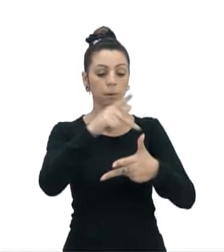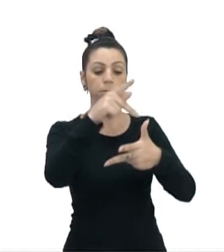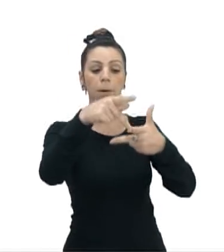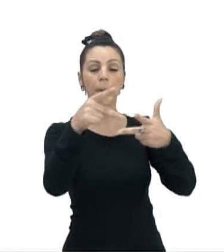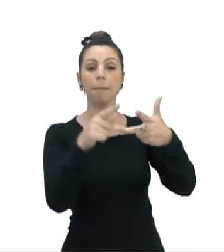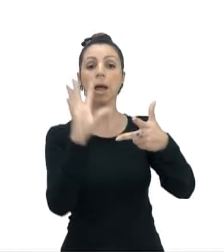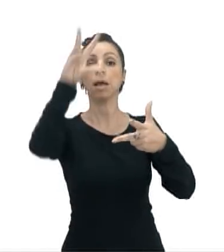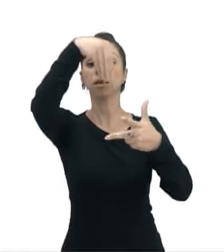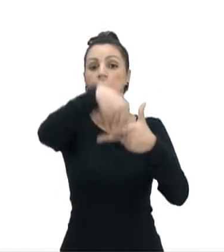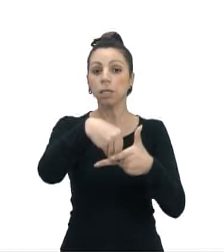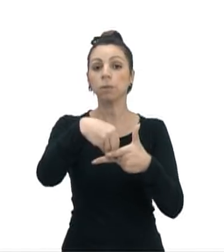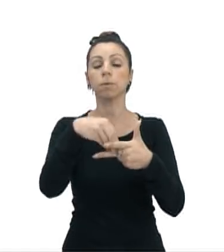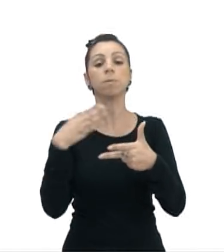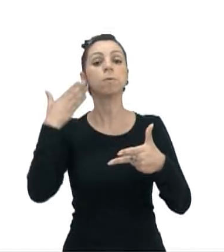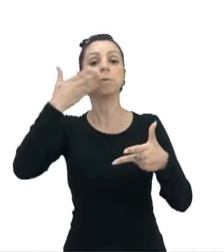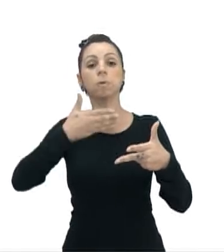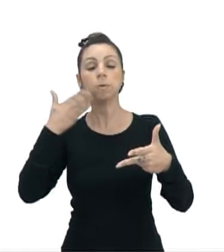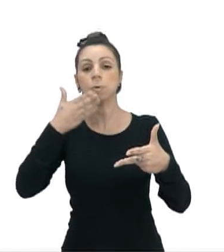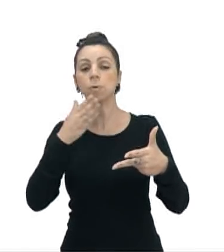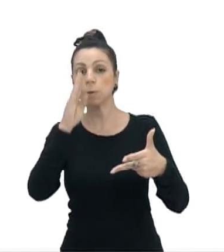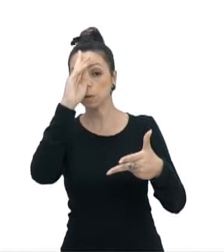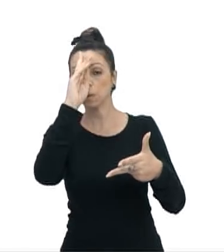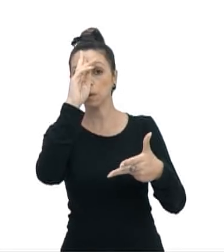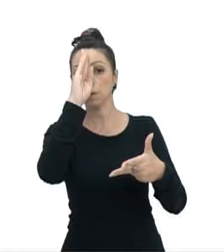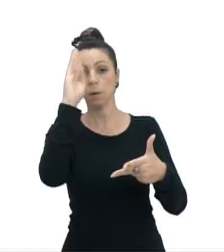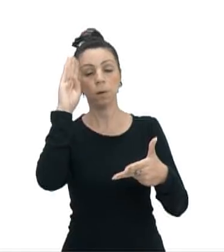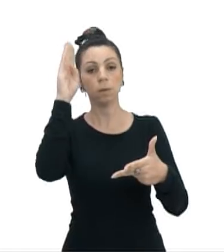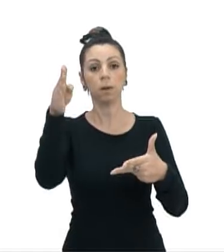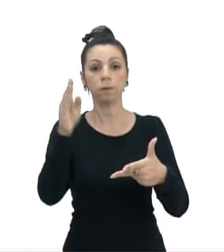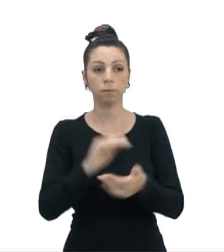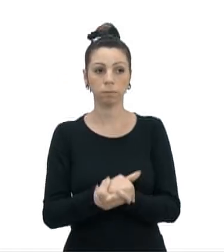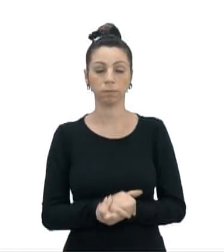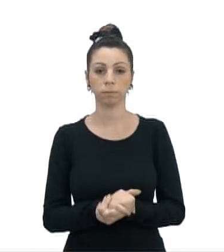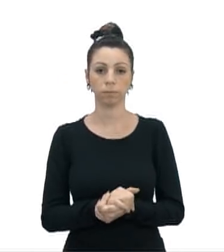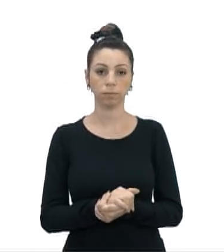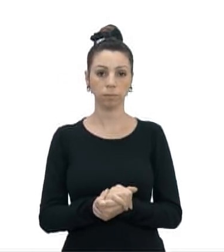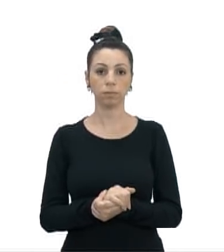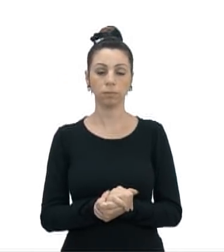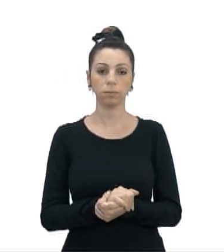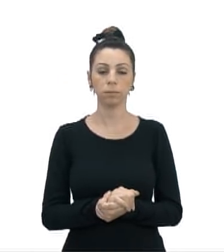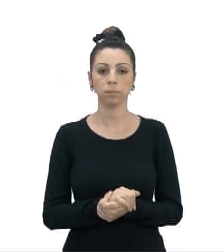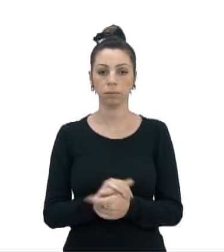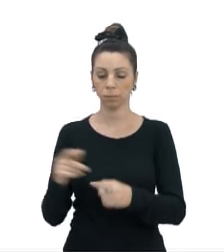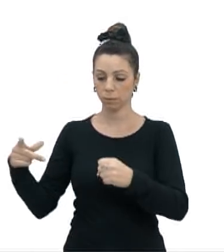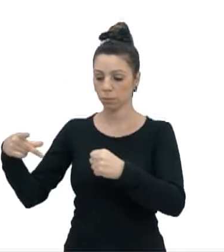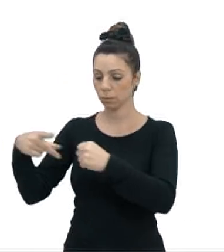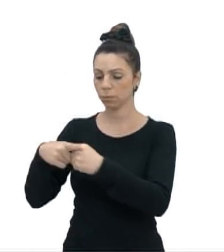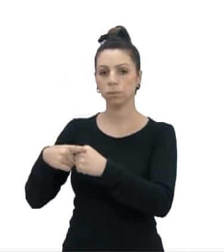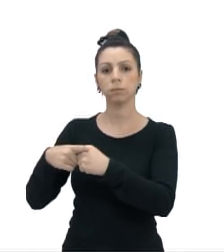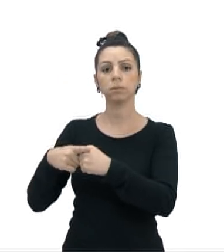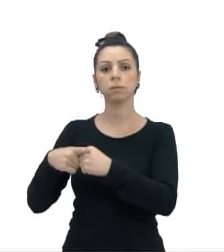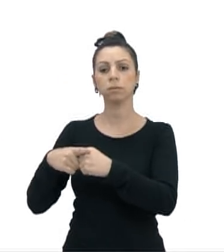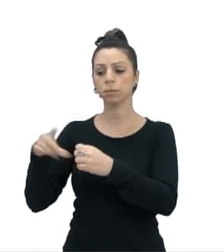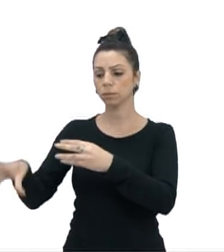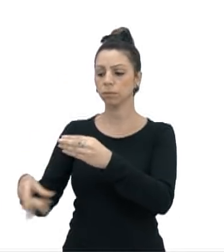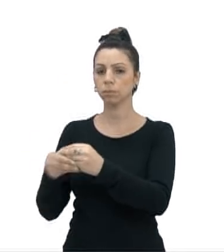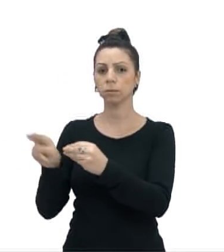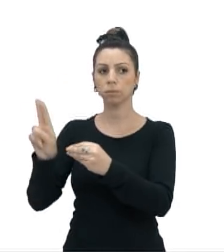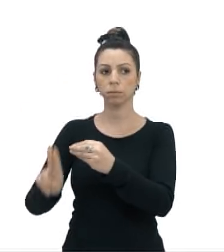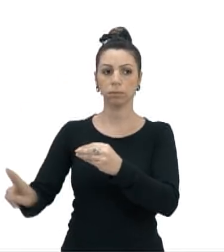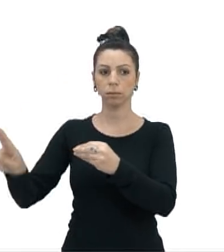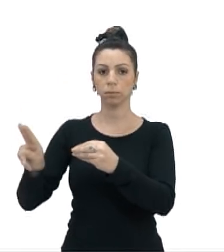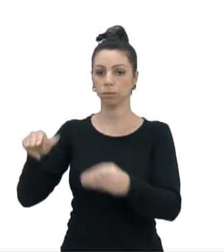refere, tá? Então, são duas coisas. Vamos lá? Então, qual pronome oblíquo foi utilizado?